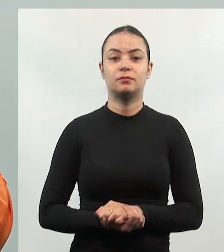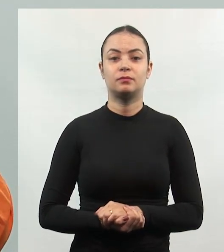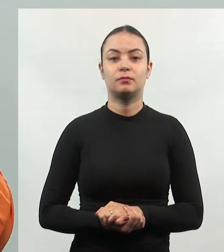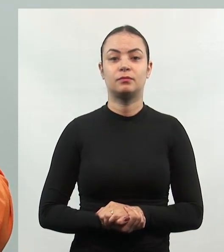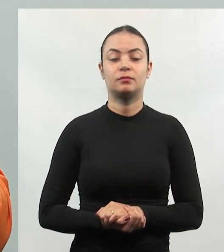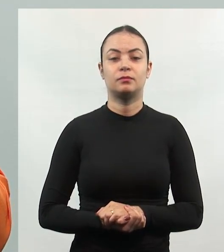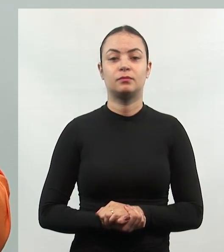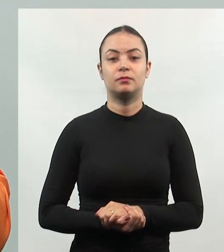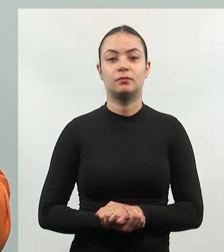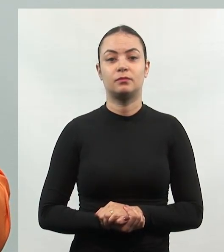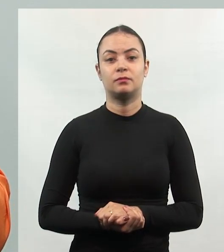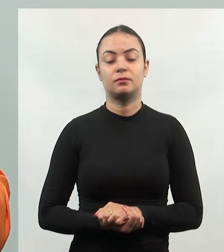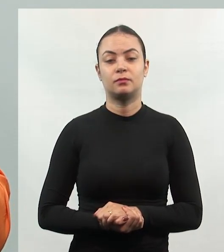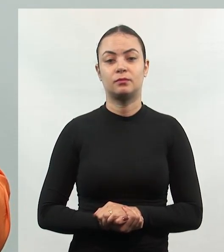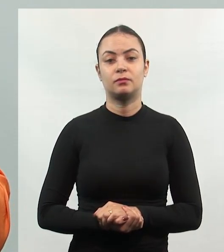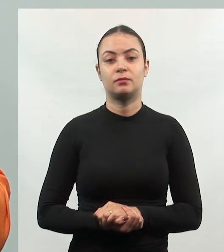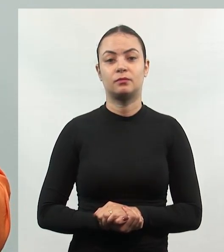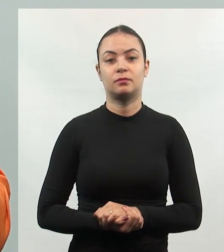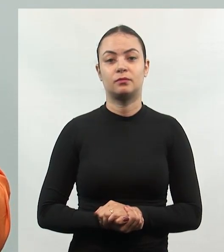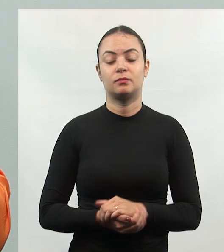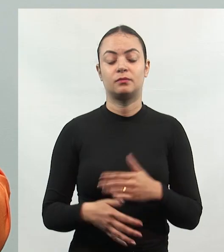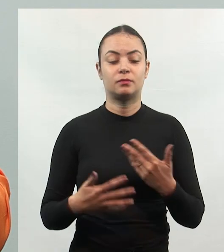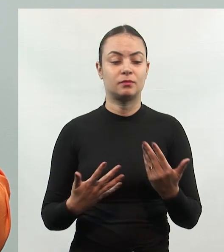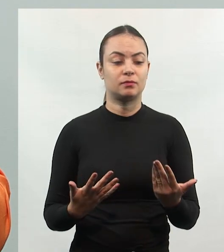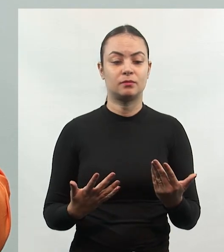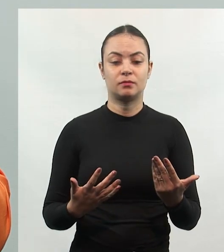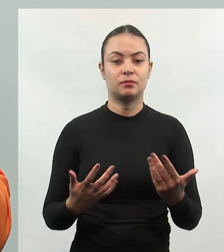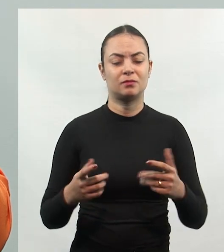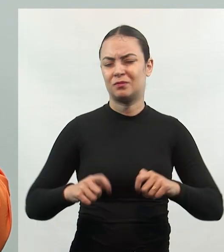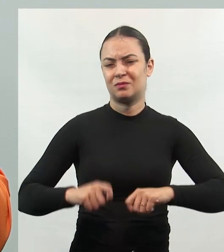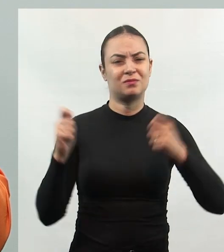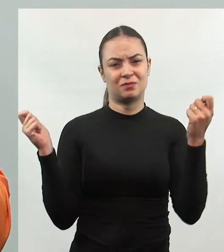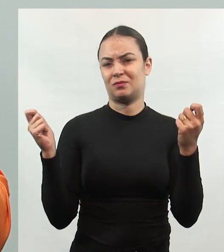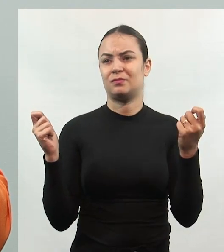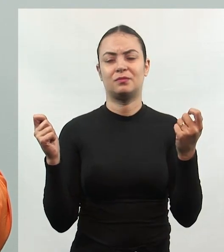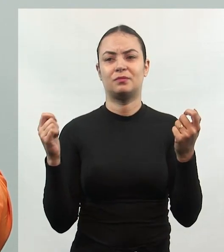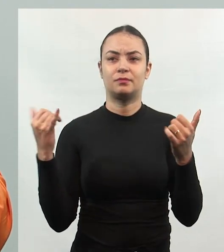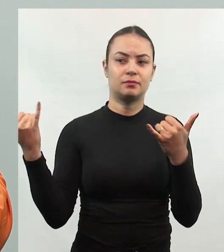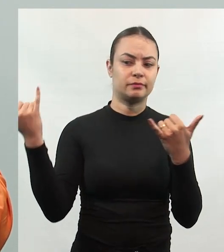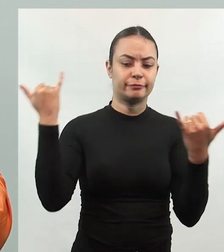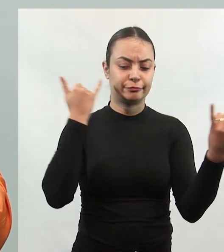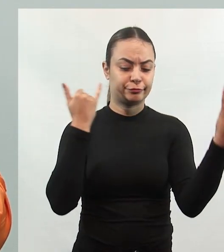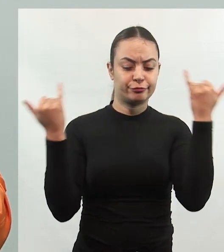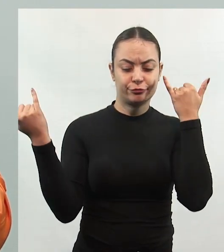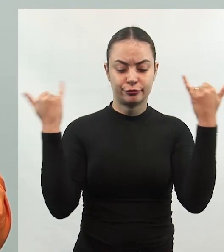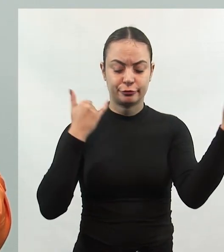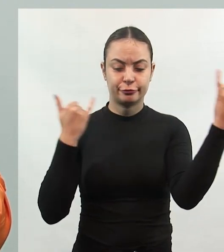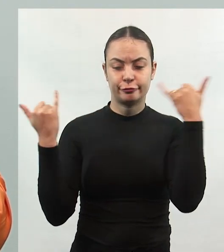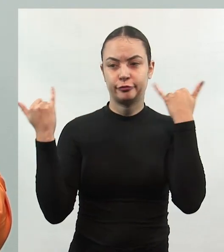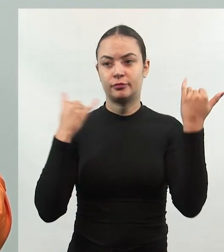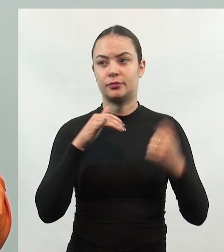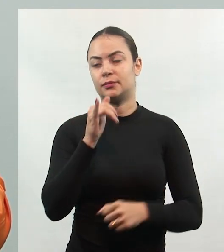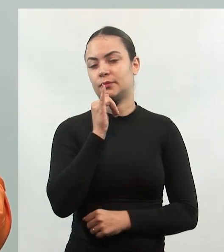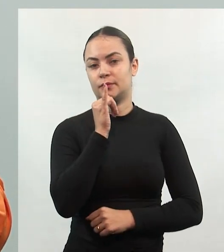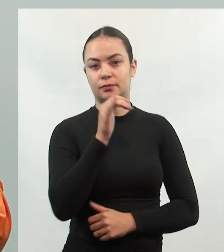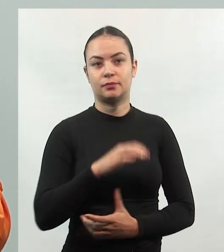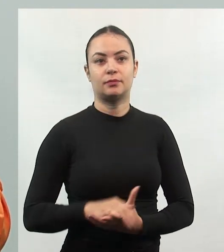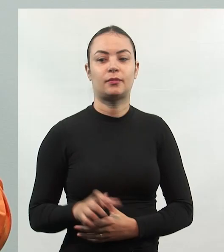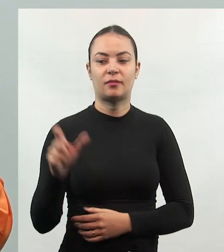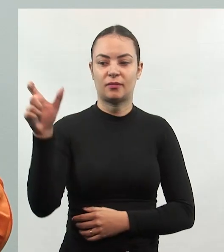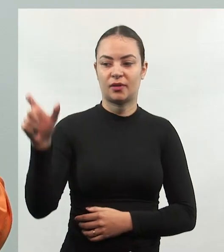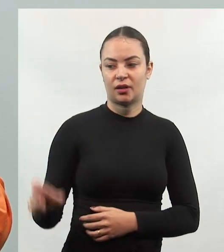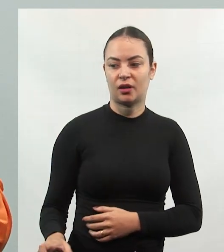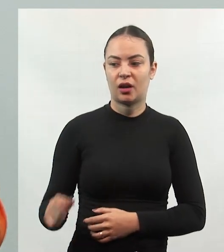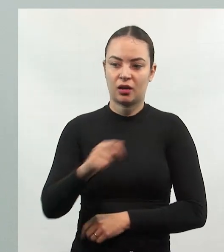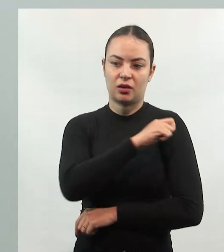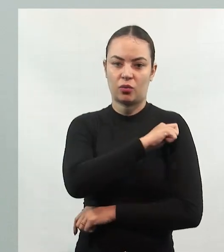são em torno de 5 anos de trabalho na Secretaria de Educação e a gente lidando com isso, nos